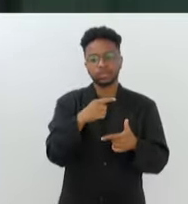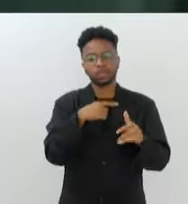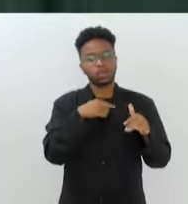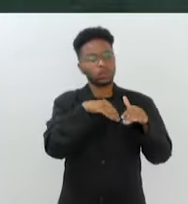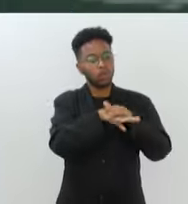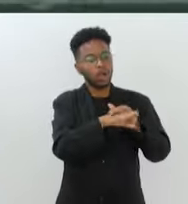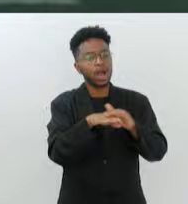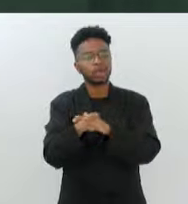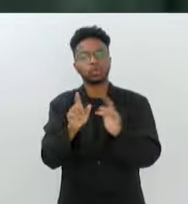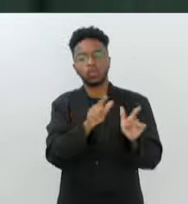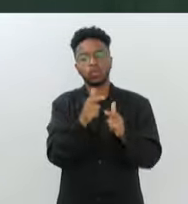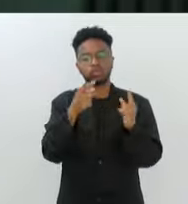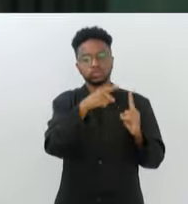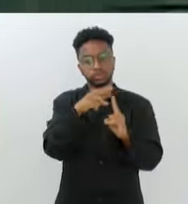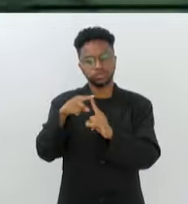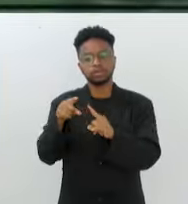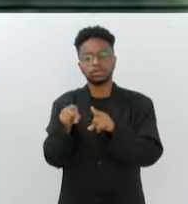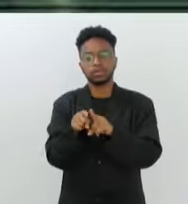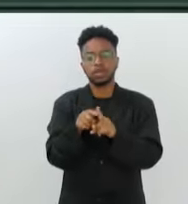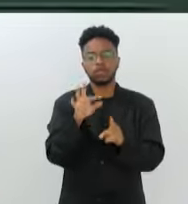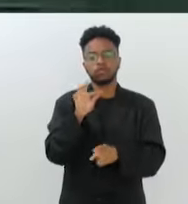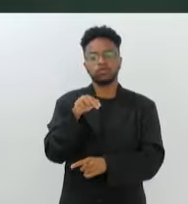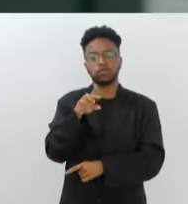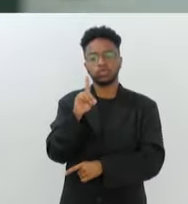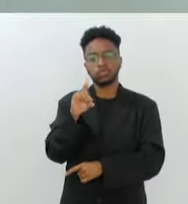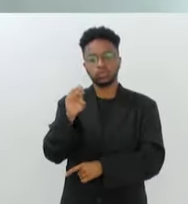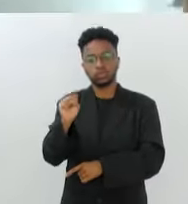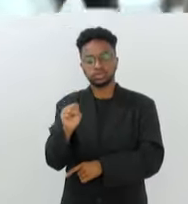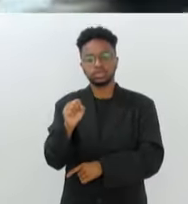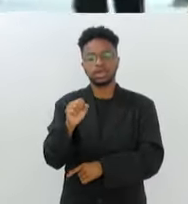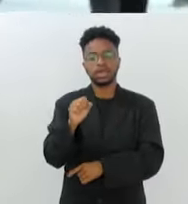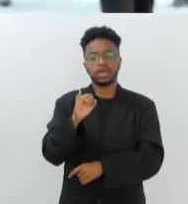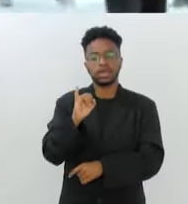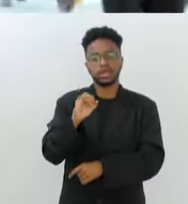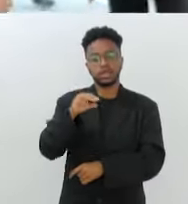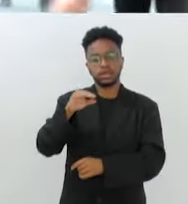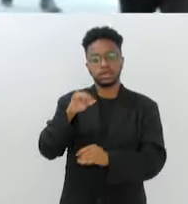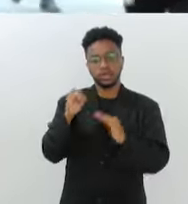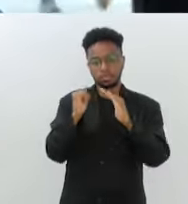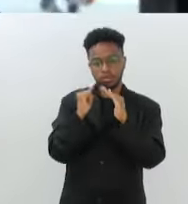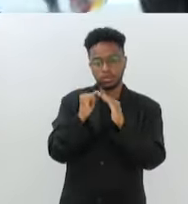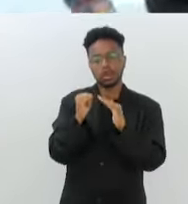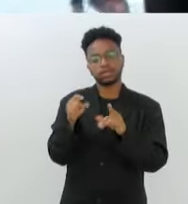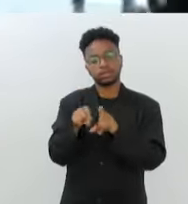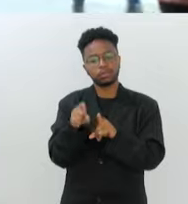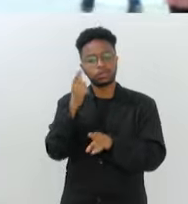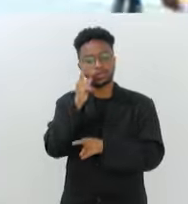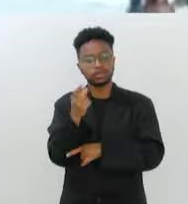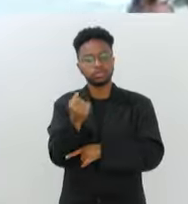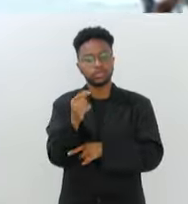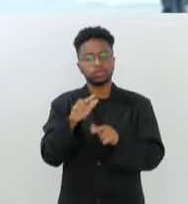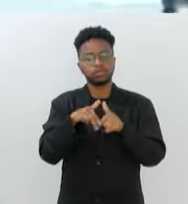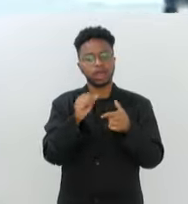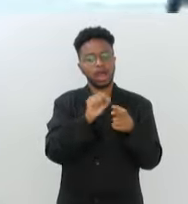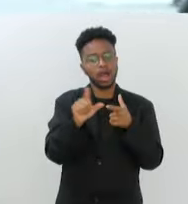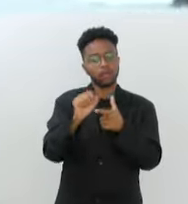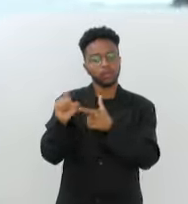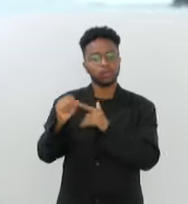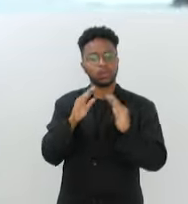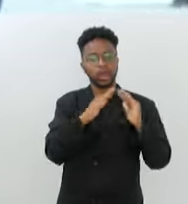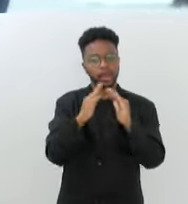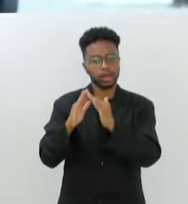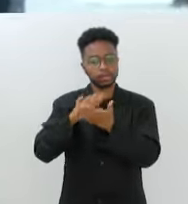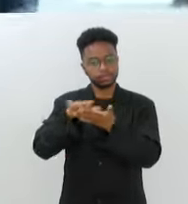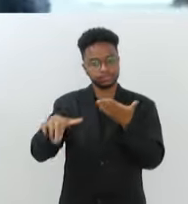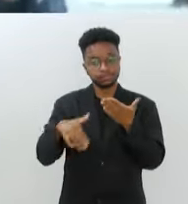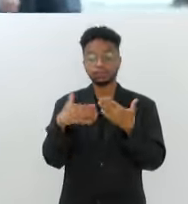fundos imobiliários. Você ganha dinheiro também através do aluguel dos imóveis. Então, você tem uma diversidade aqui no Brasil hoje em dia. Nosso mercado financeiro cresceu muito.